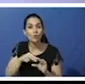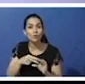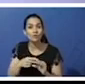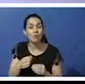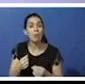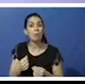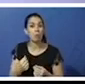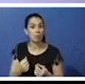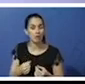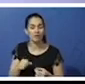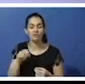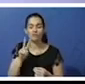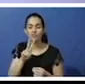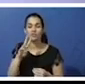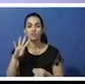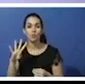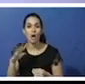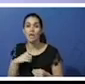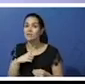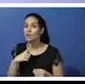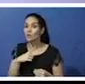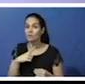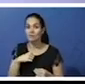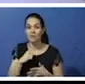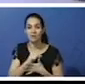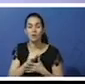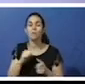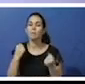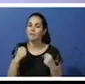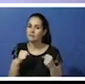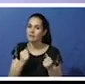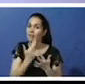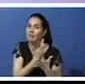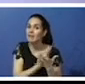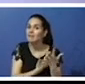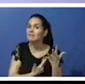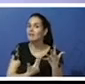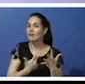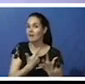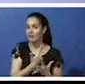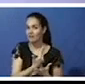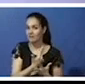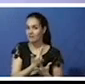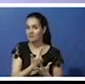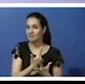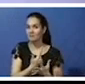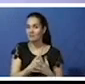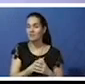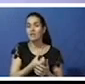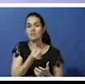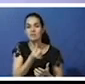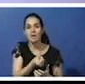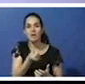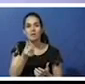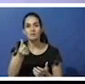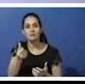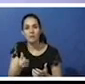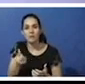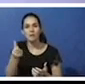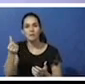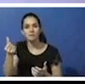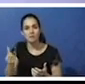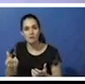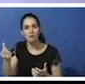nesse exercício. Eu coloquei, tá? Então, desenhe. Eu vou agrupar de 6 em